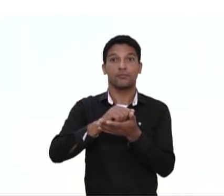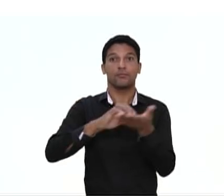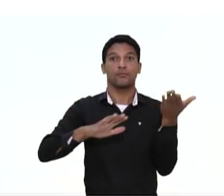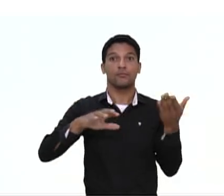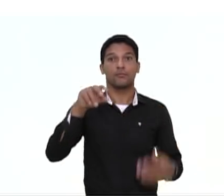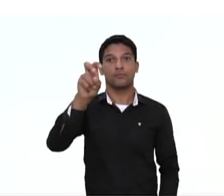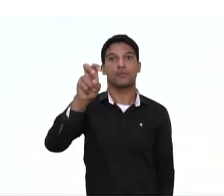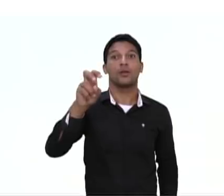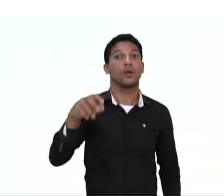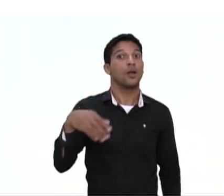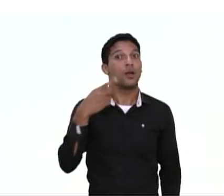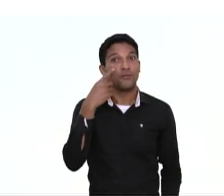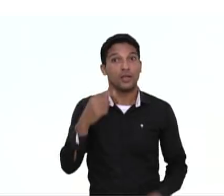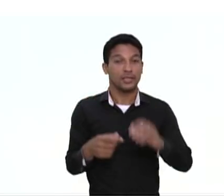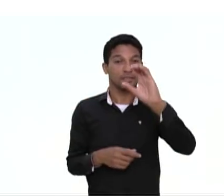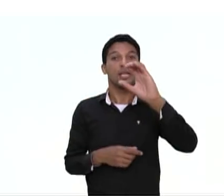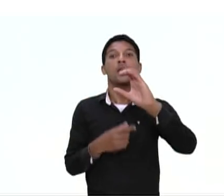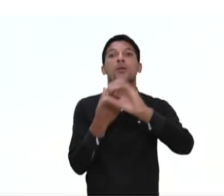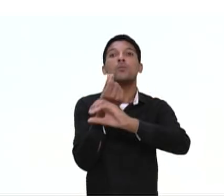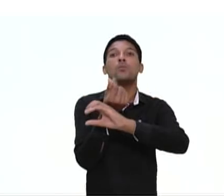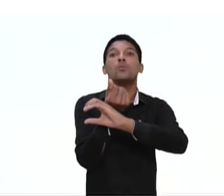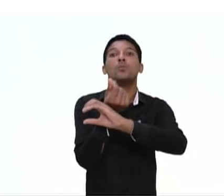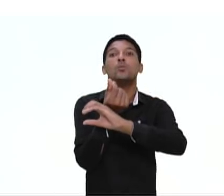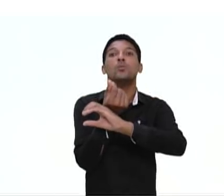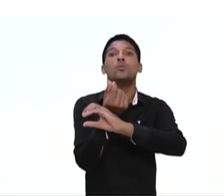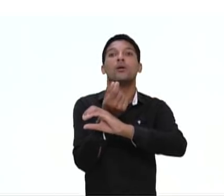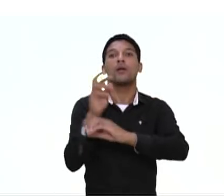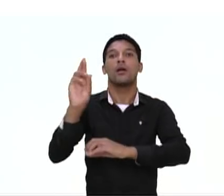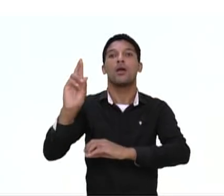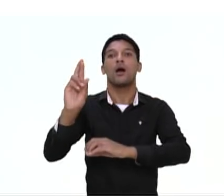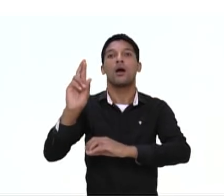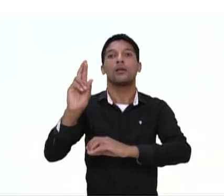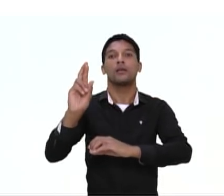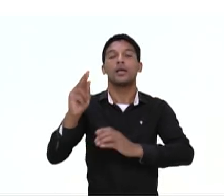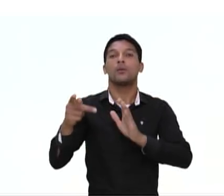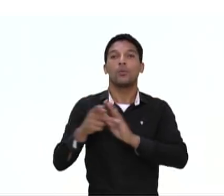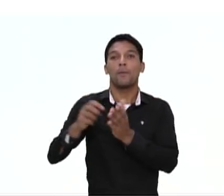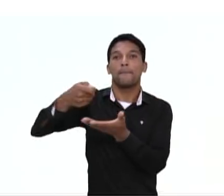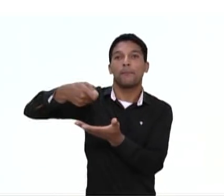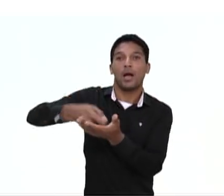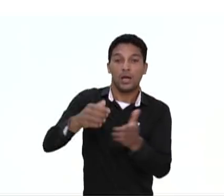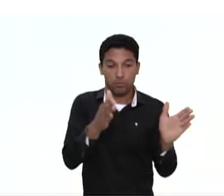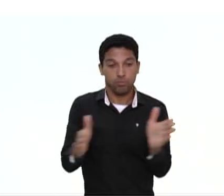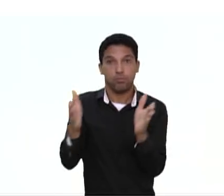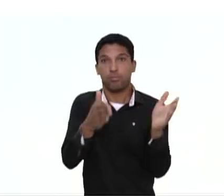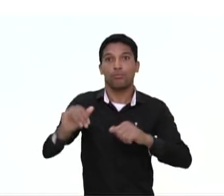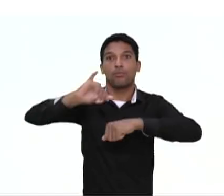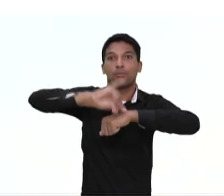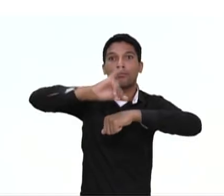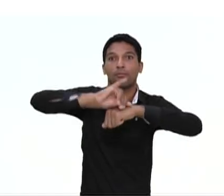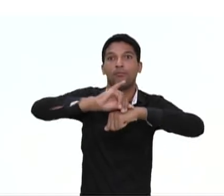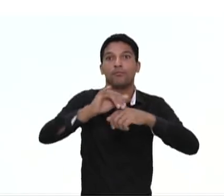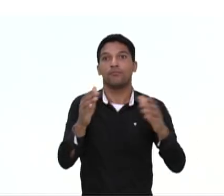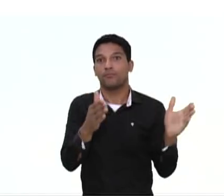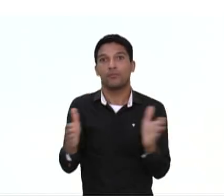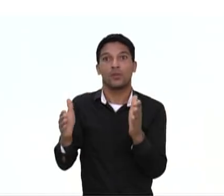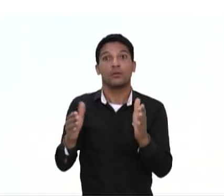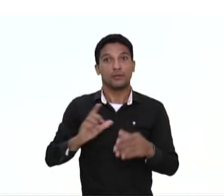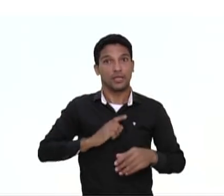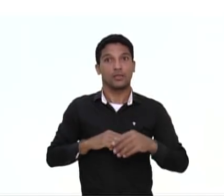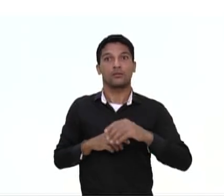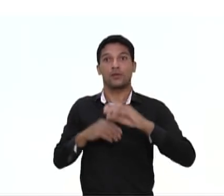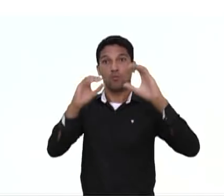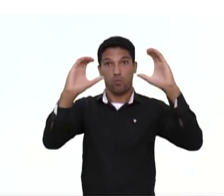sabe-se que o custo c em reais para produzir x unidades de certo produto é dado pela função se